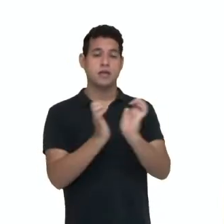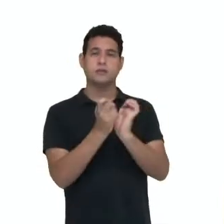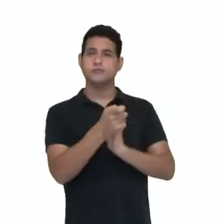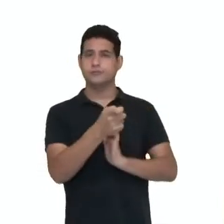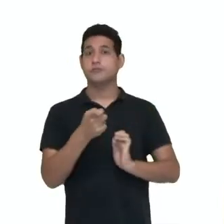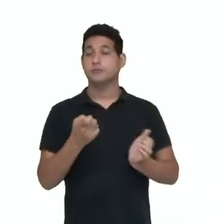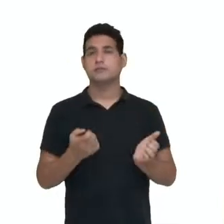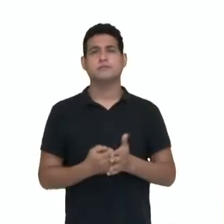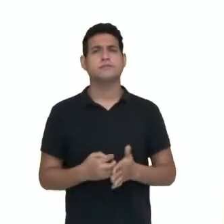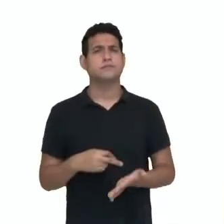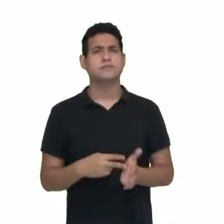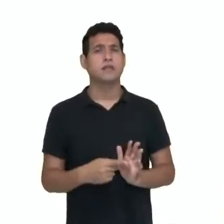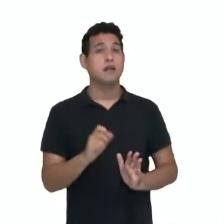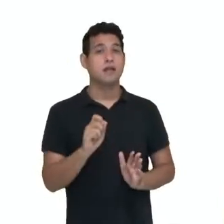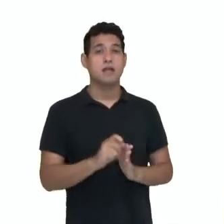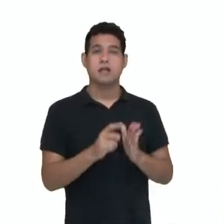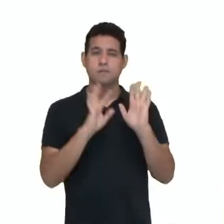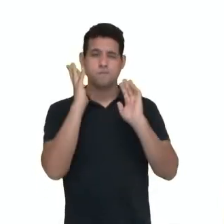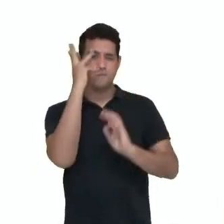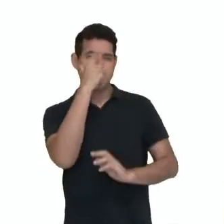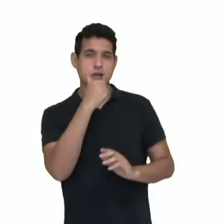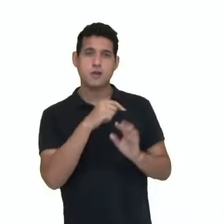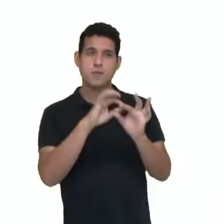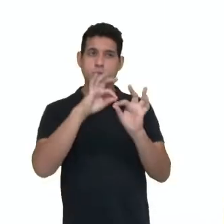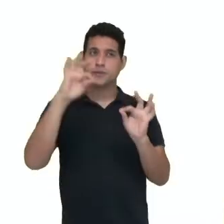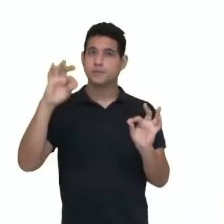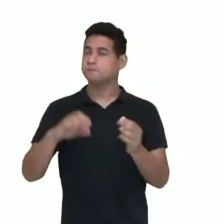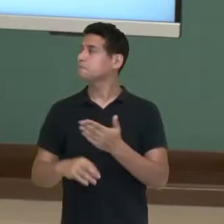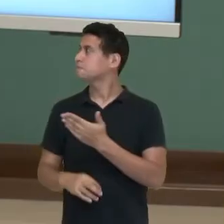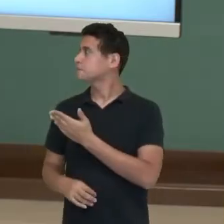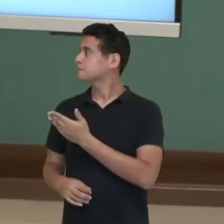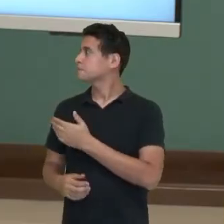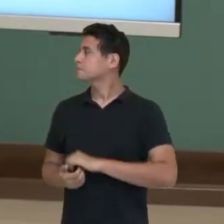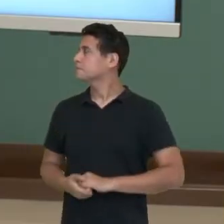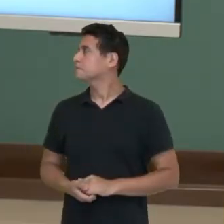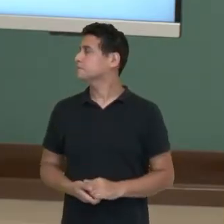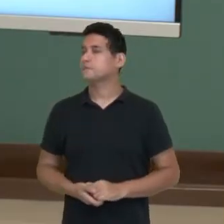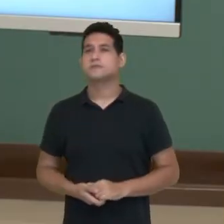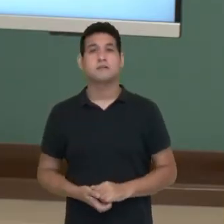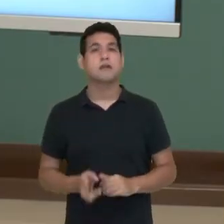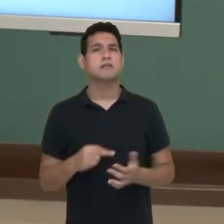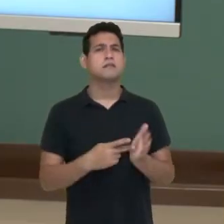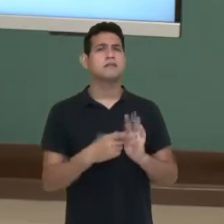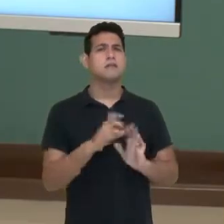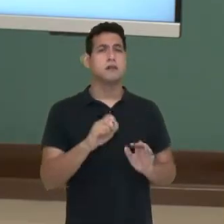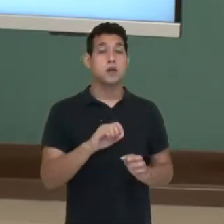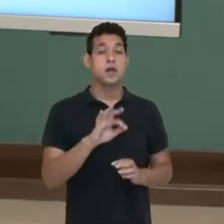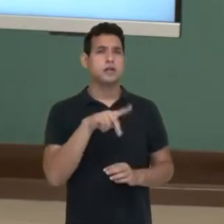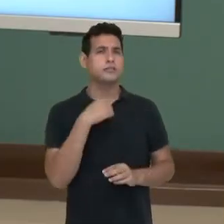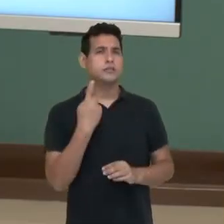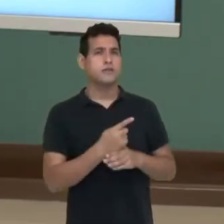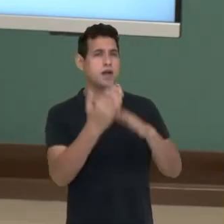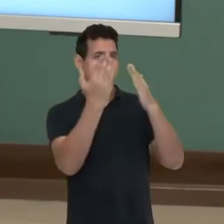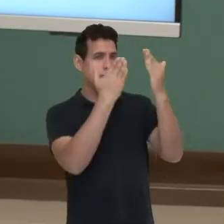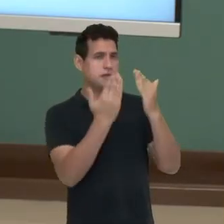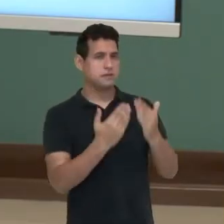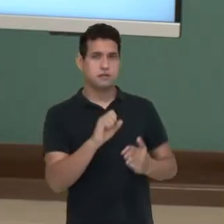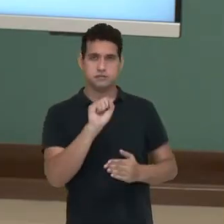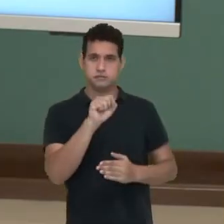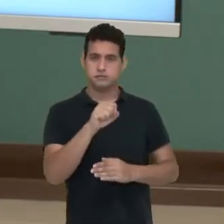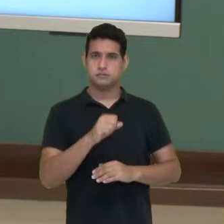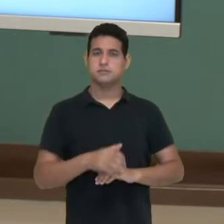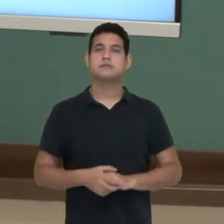horizontal. Este ponto lindo aqui, ó, ou este aqui, ó. Então, é esse ponto que nós vamos analisar, tá